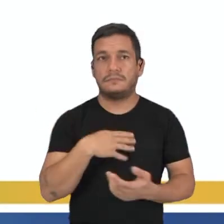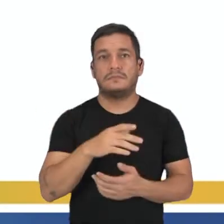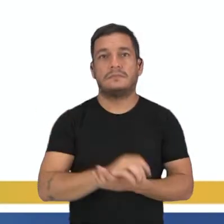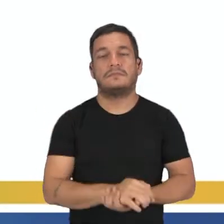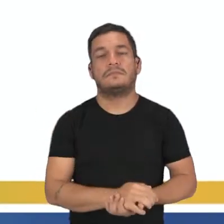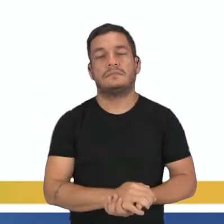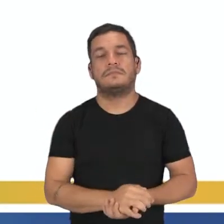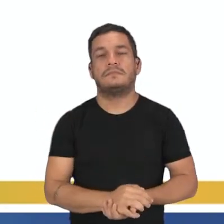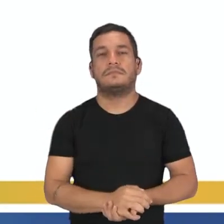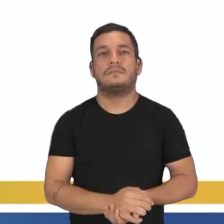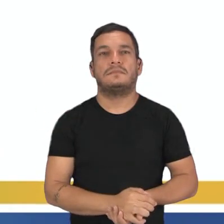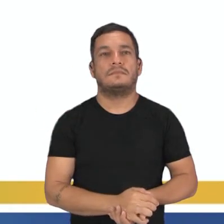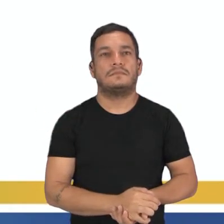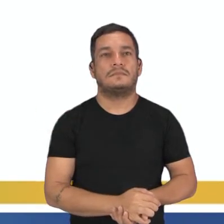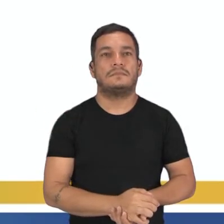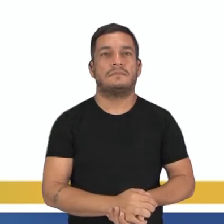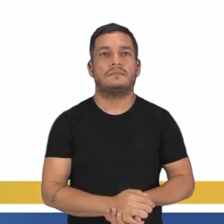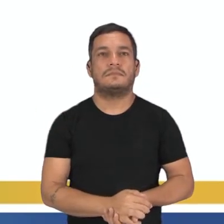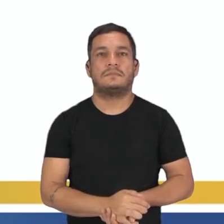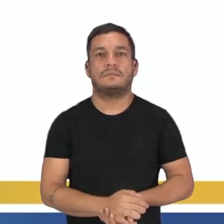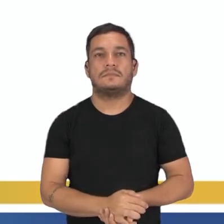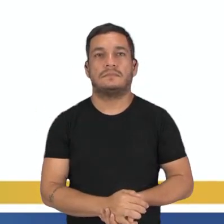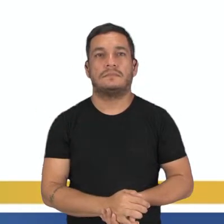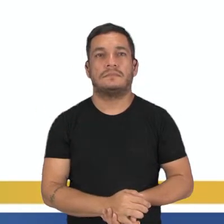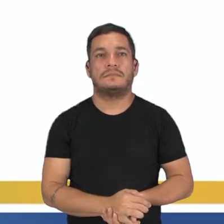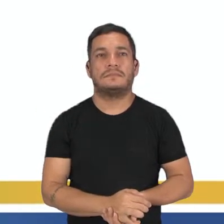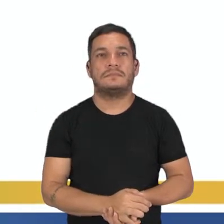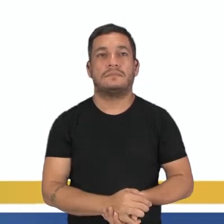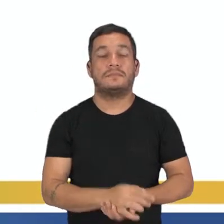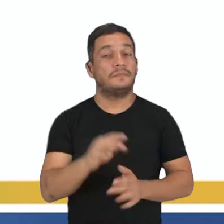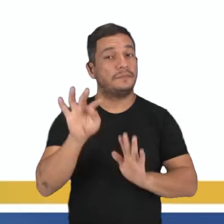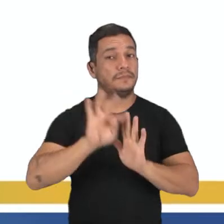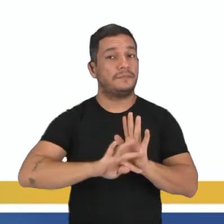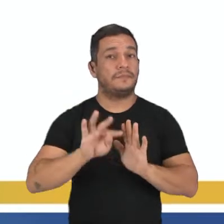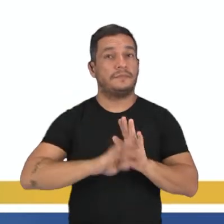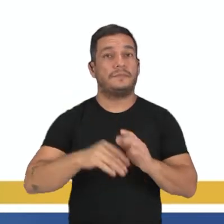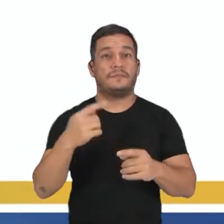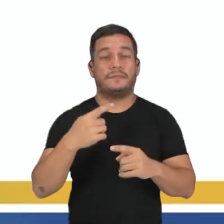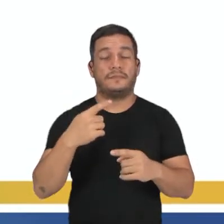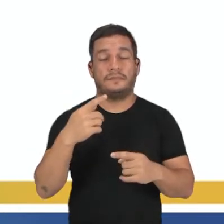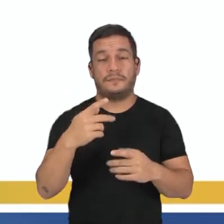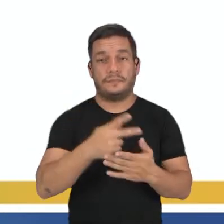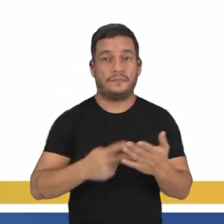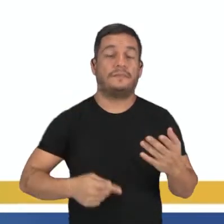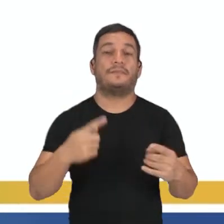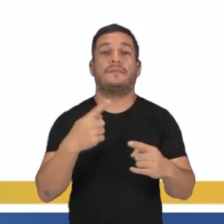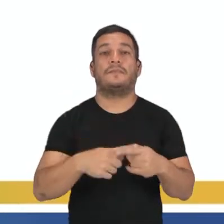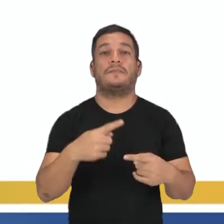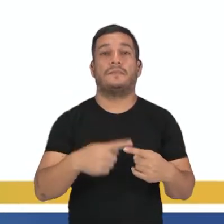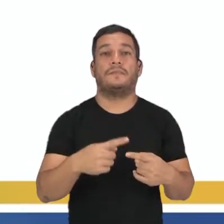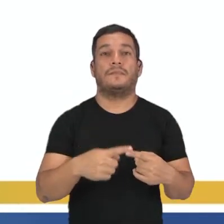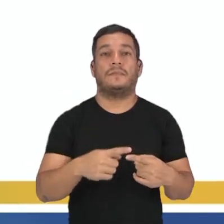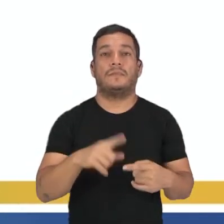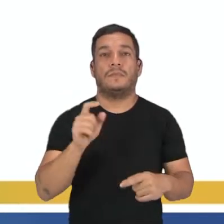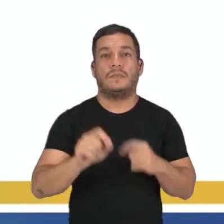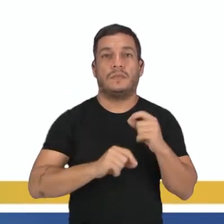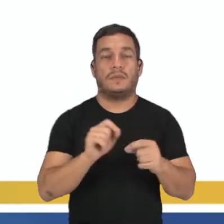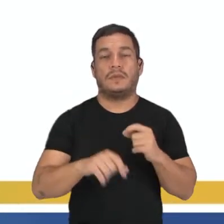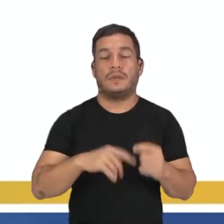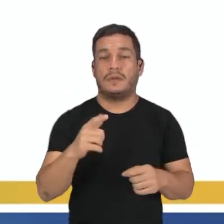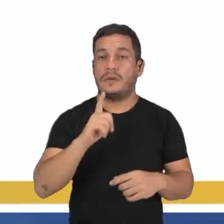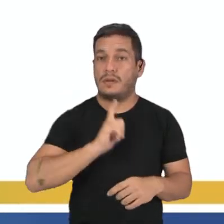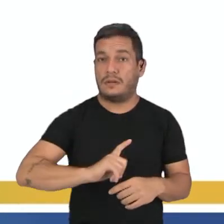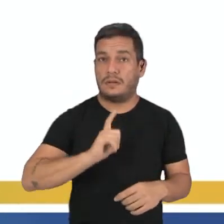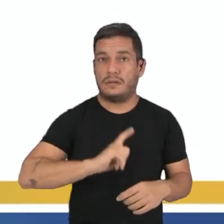evidenciarmos a nossa resposta esse texto ele é um poema porque o texto é uma